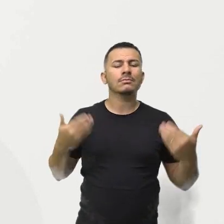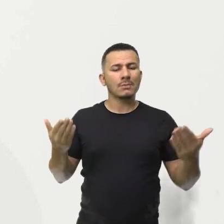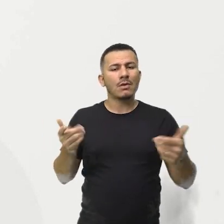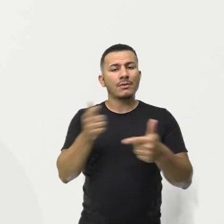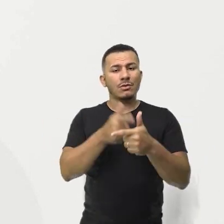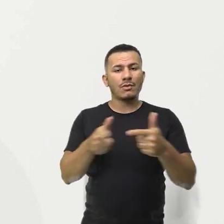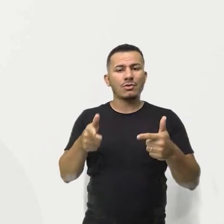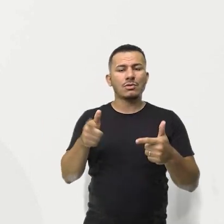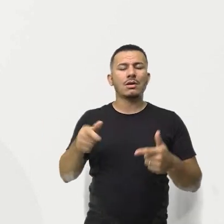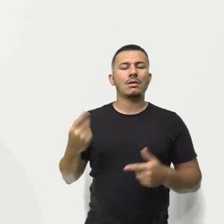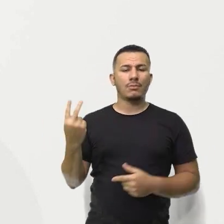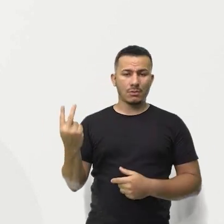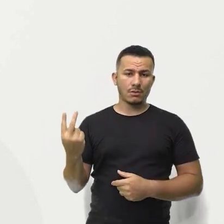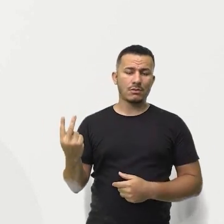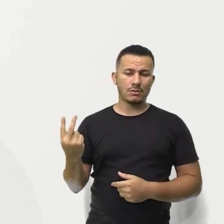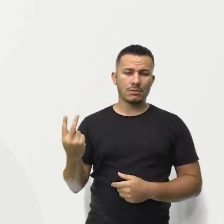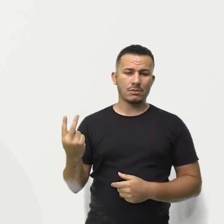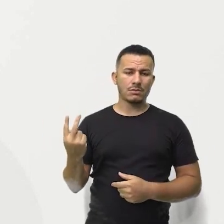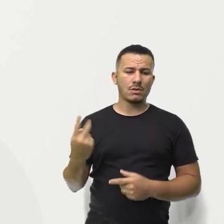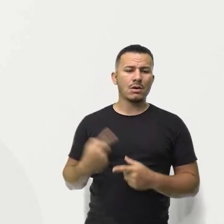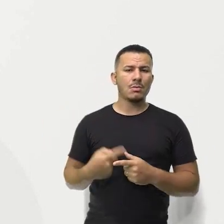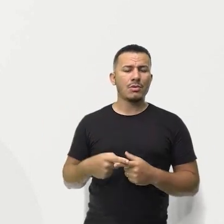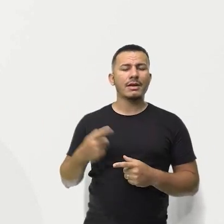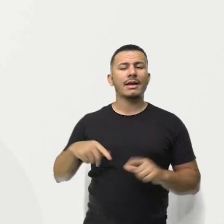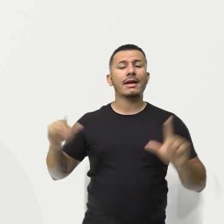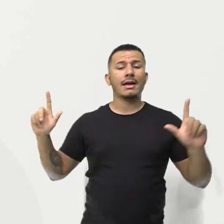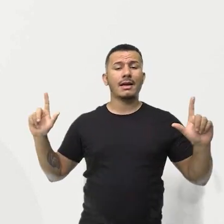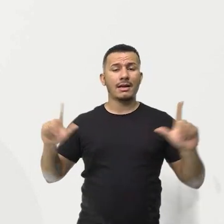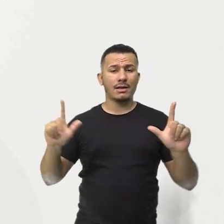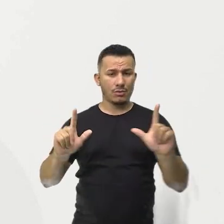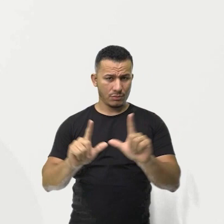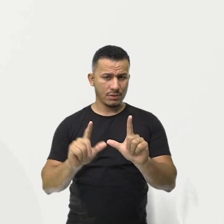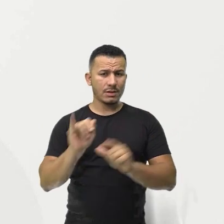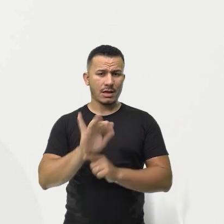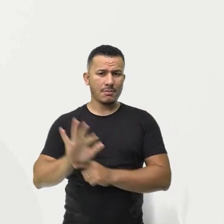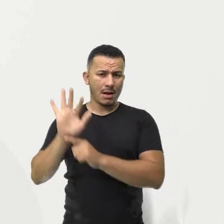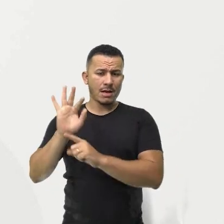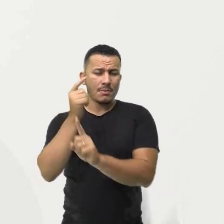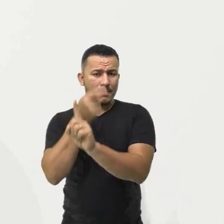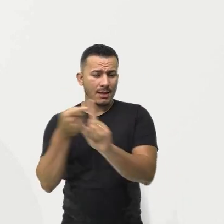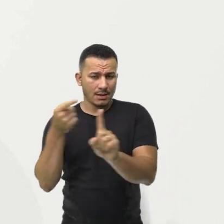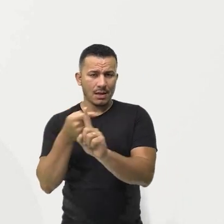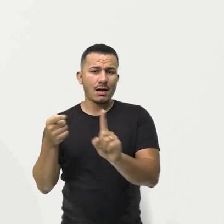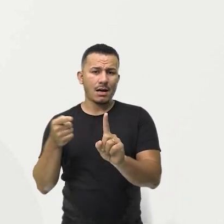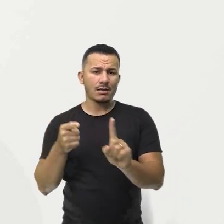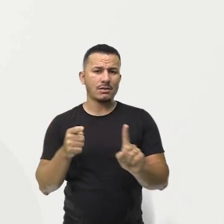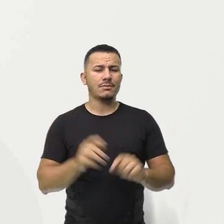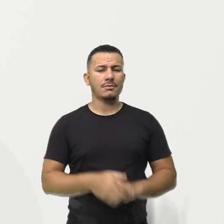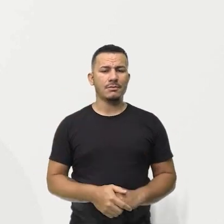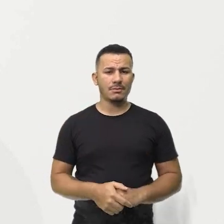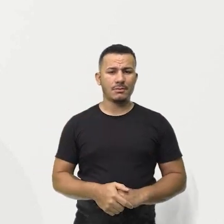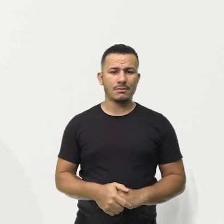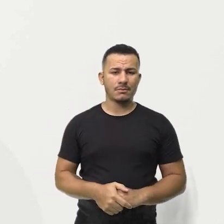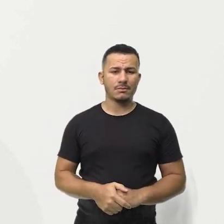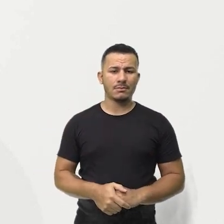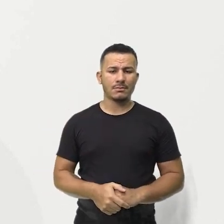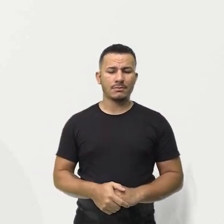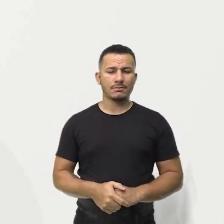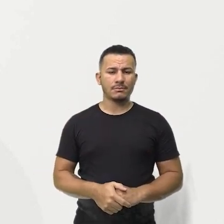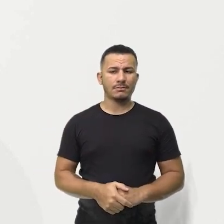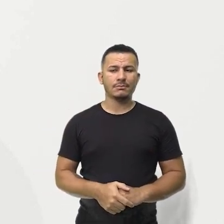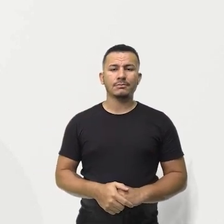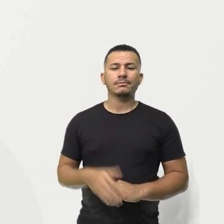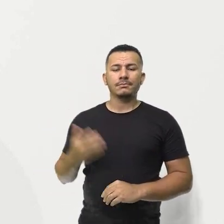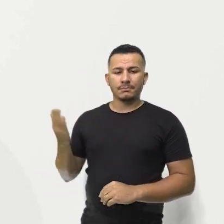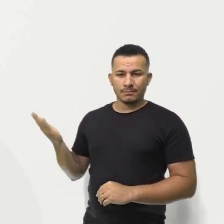Quero reduzir a figura, nós vamos ter que dividir essas coordenadas. Dividir por quanto?